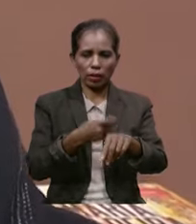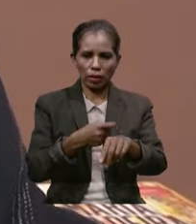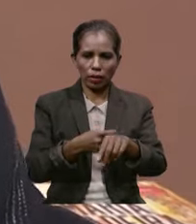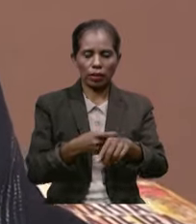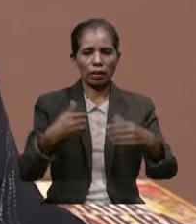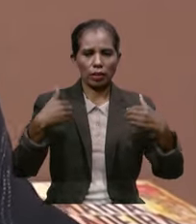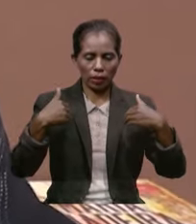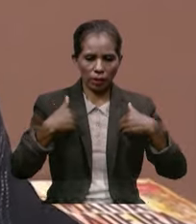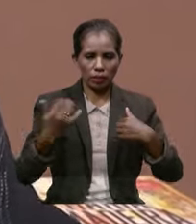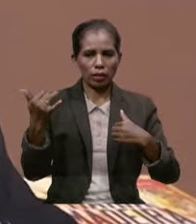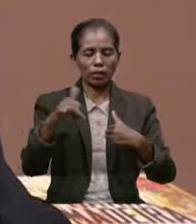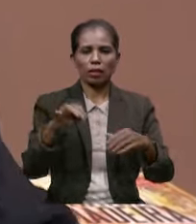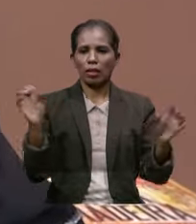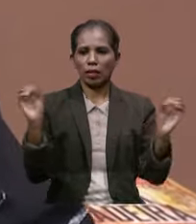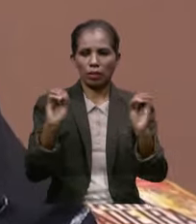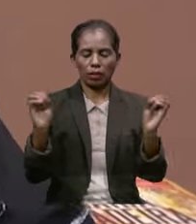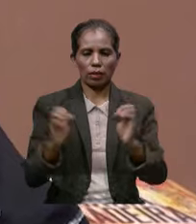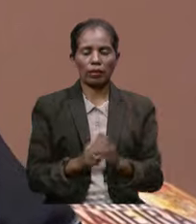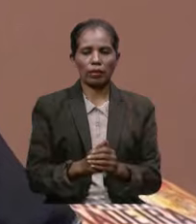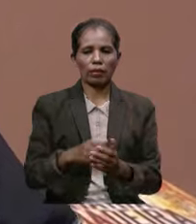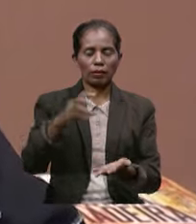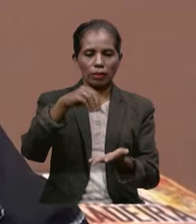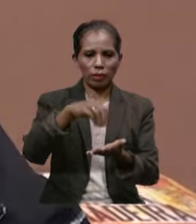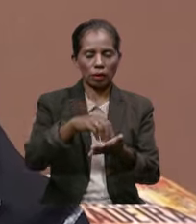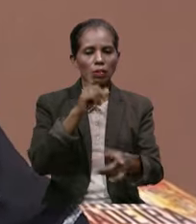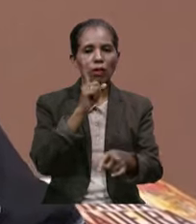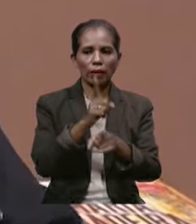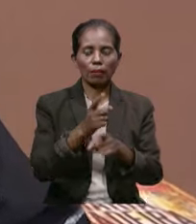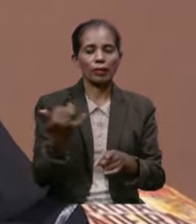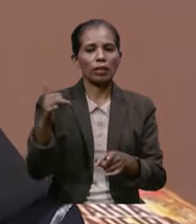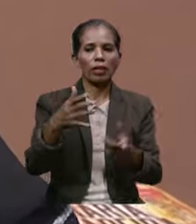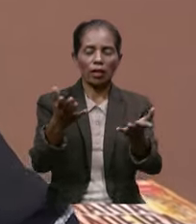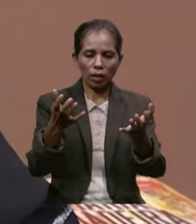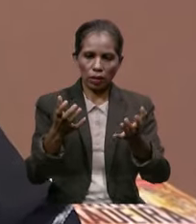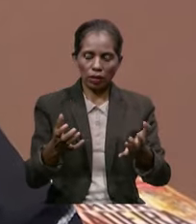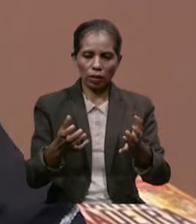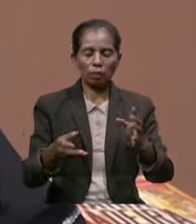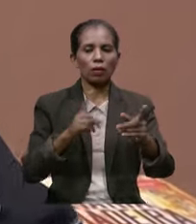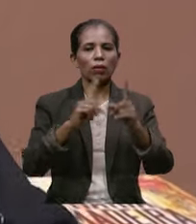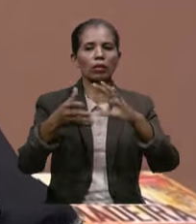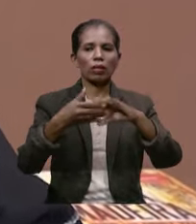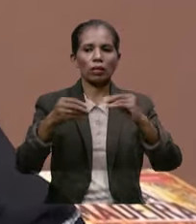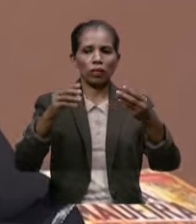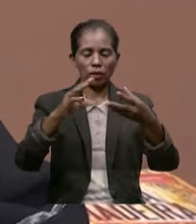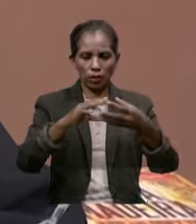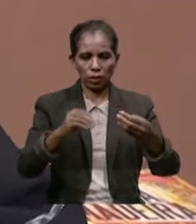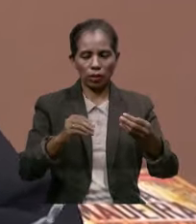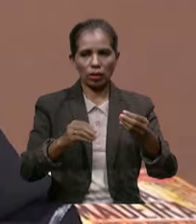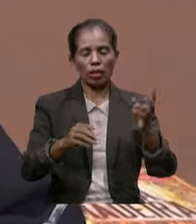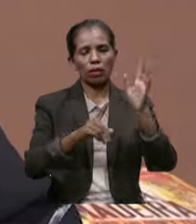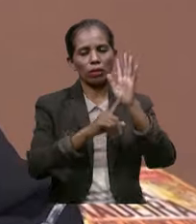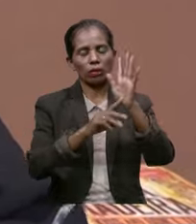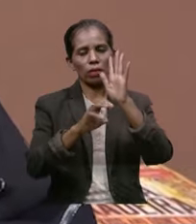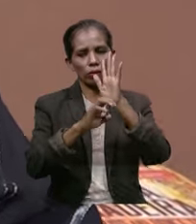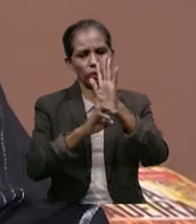ia bienal e se ela foi, quando é um realismo. Sira cara bando mesmo conta história imagem né bem mac pele